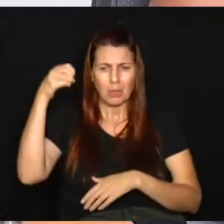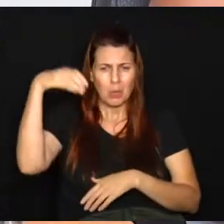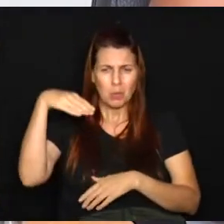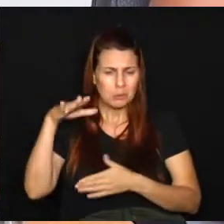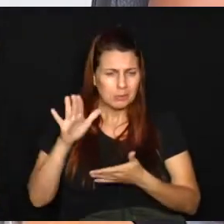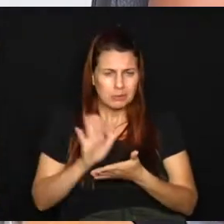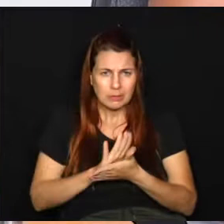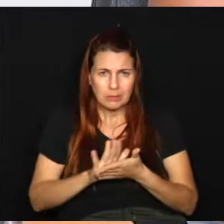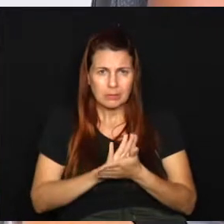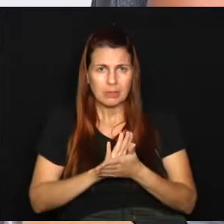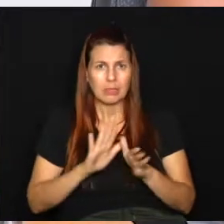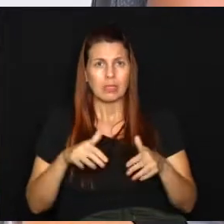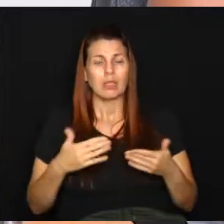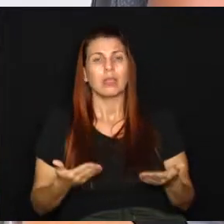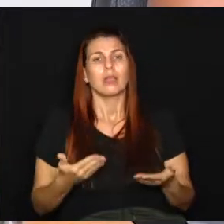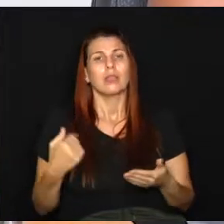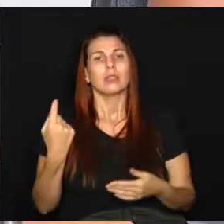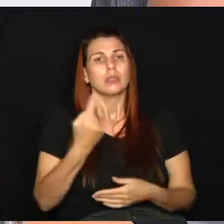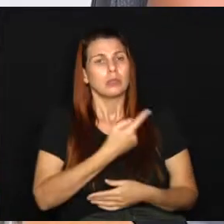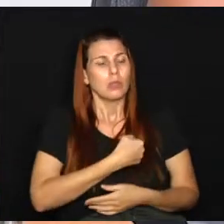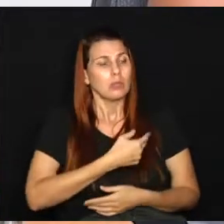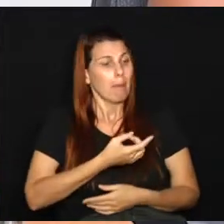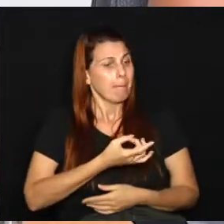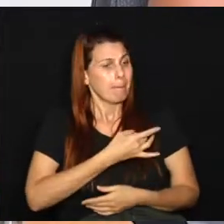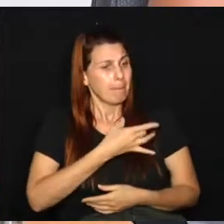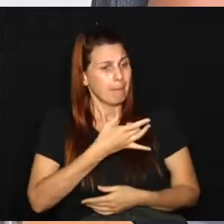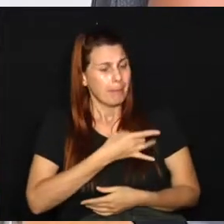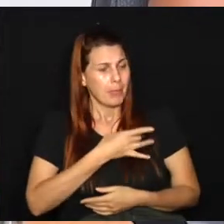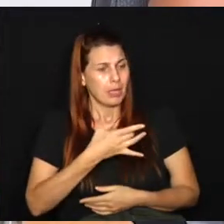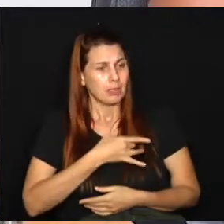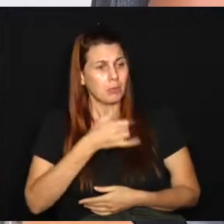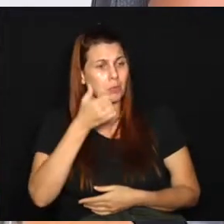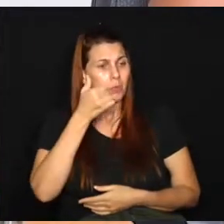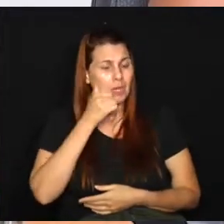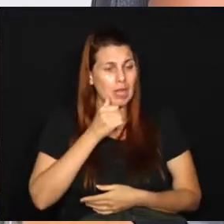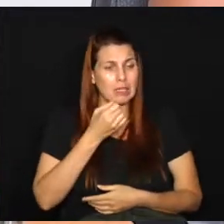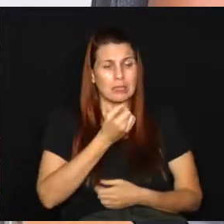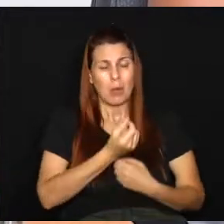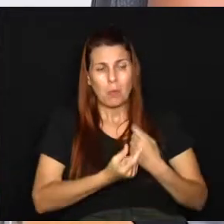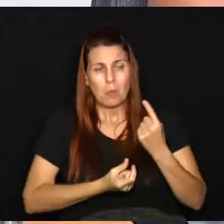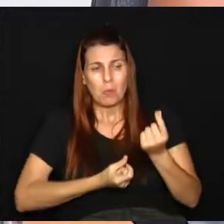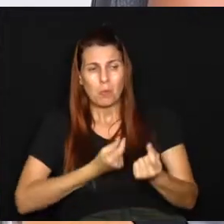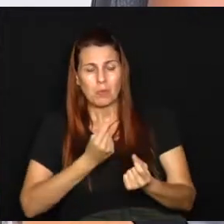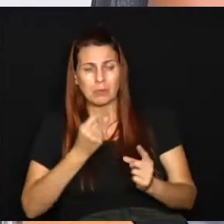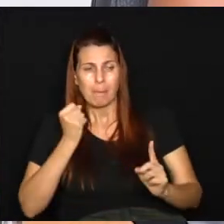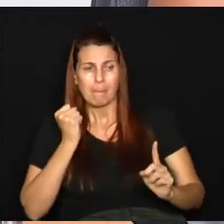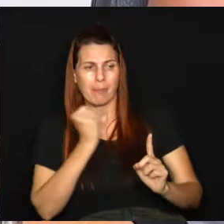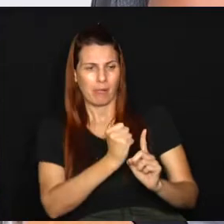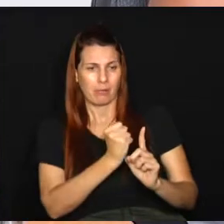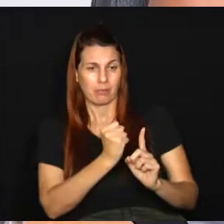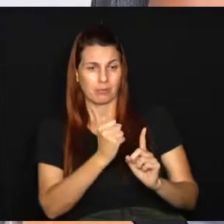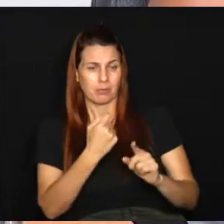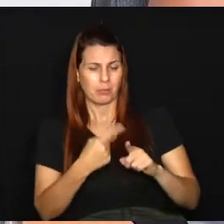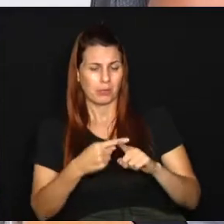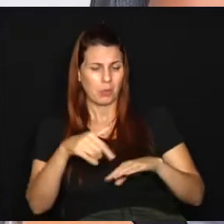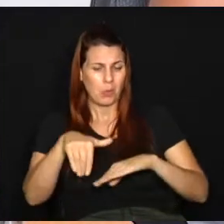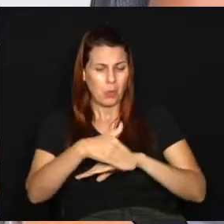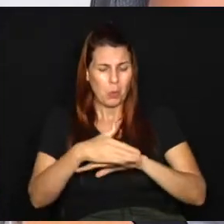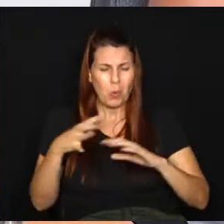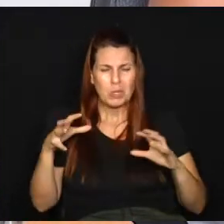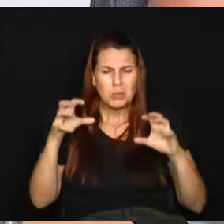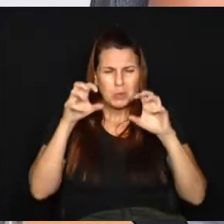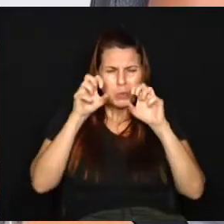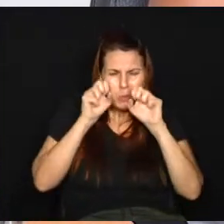iluminação. E a gente está temendo que algumas mulheres sejam mortas, porque a rua é muito escura,